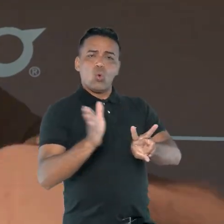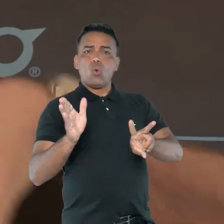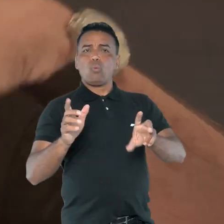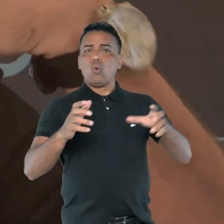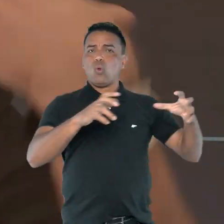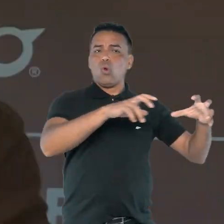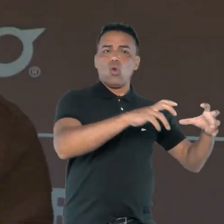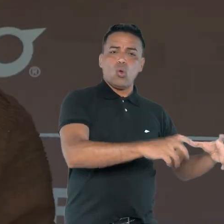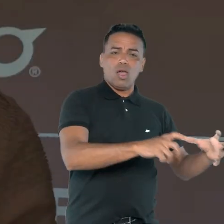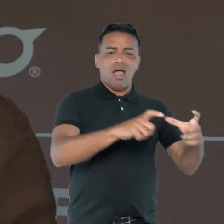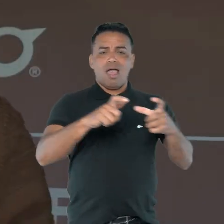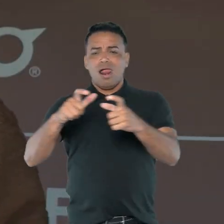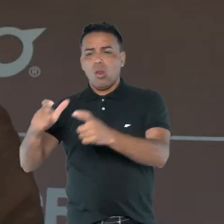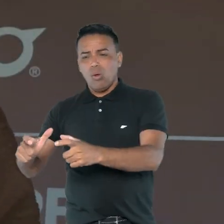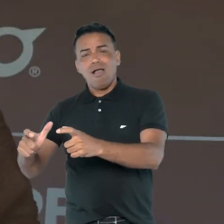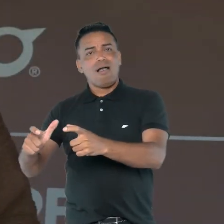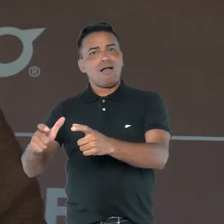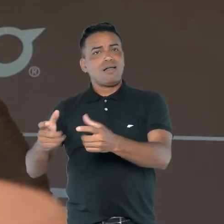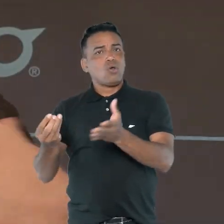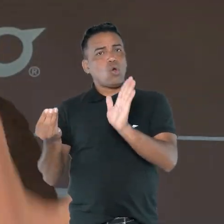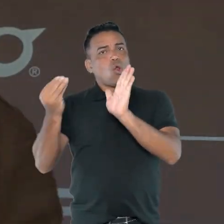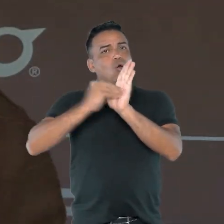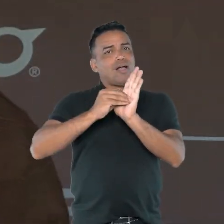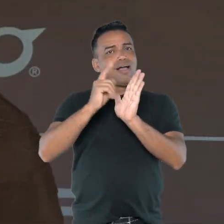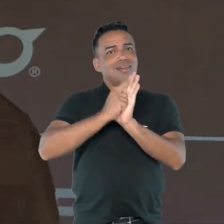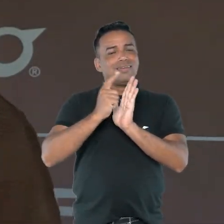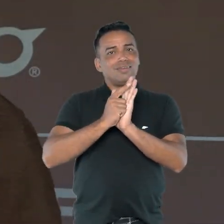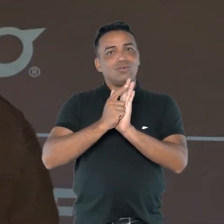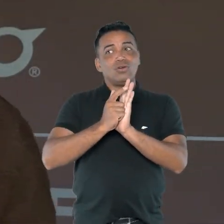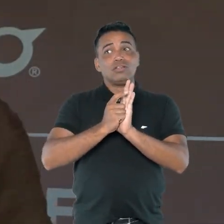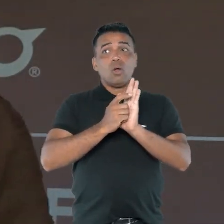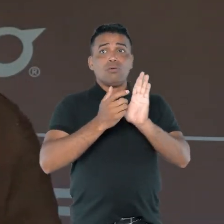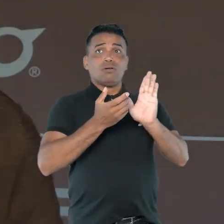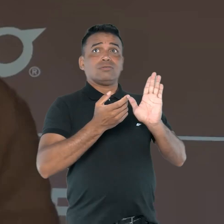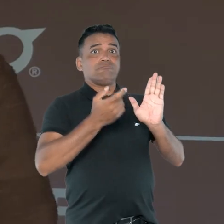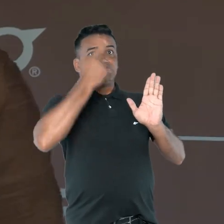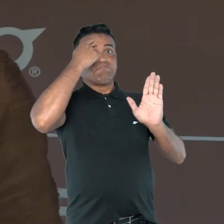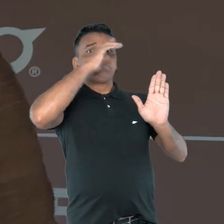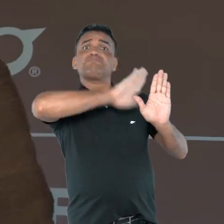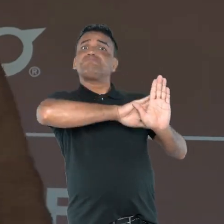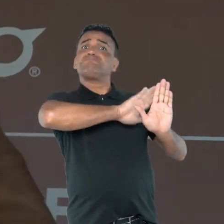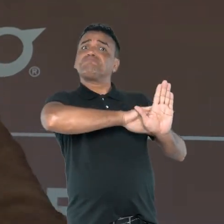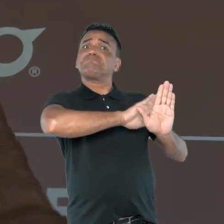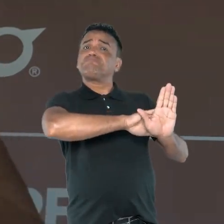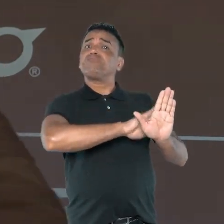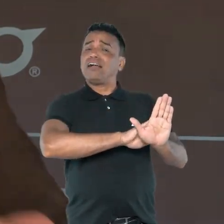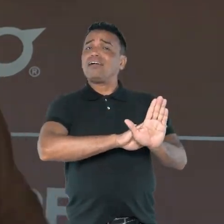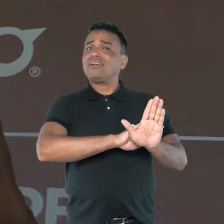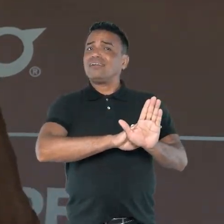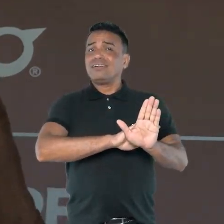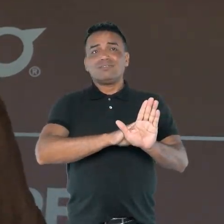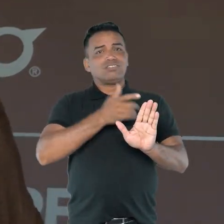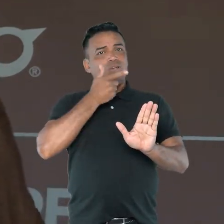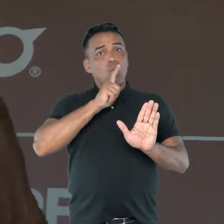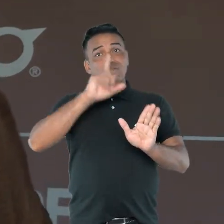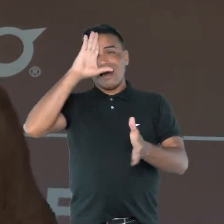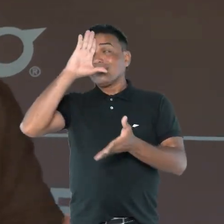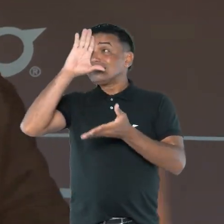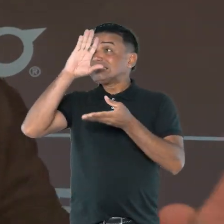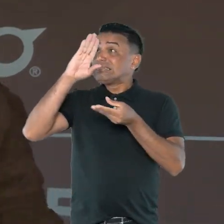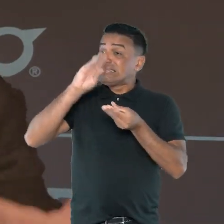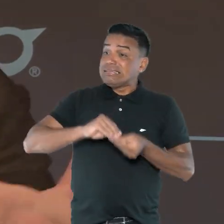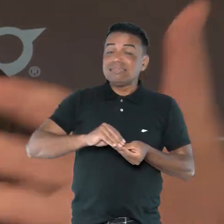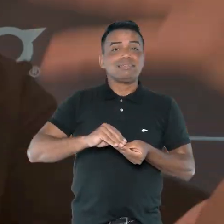se duplicar nesse lugar e trazer isso? Porque as entrelinhas dizem muito mais do que você está dizendo aqui.